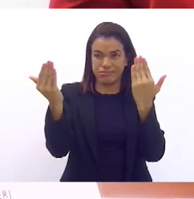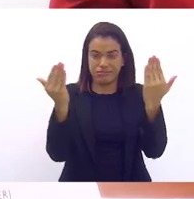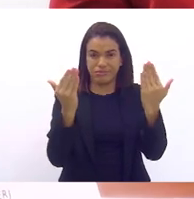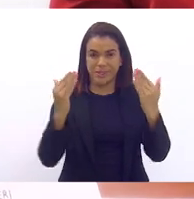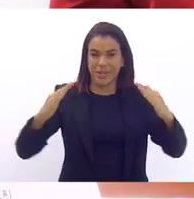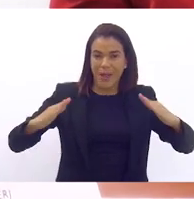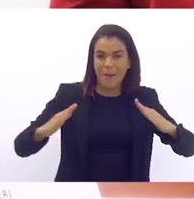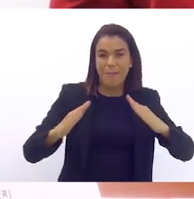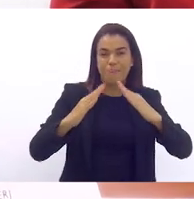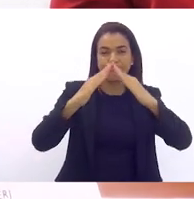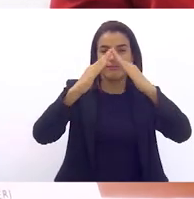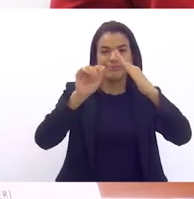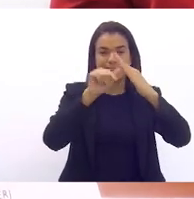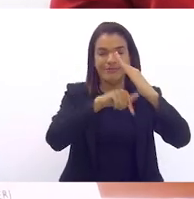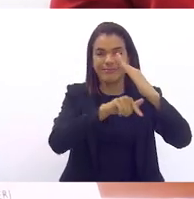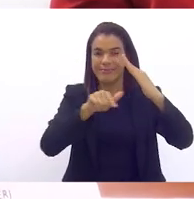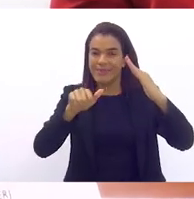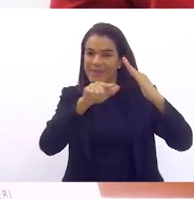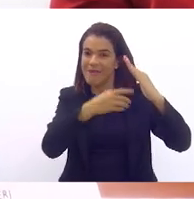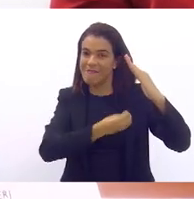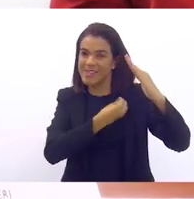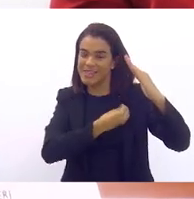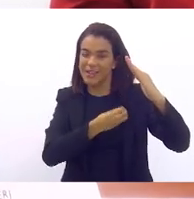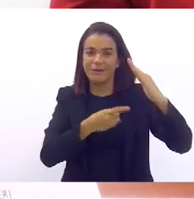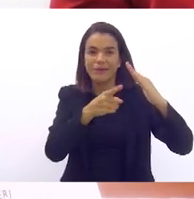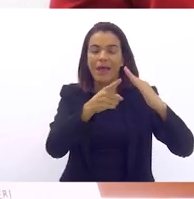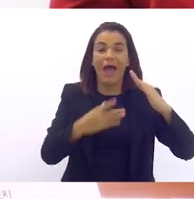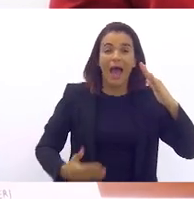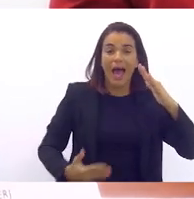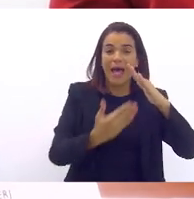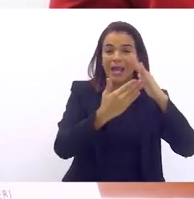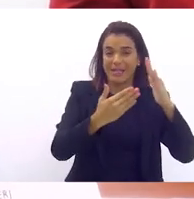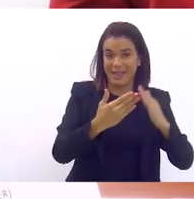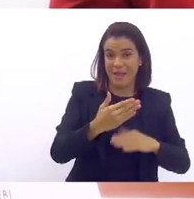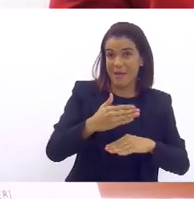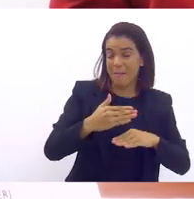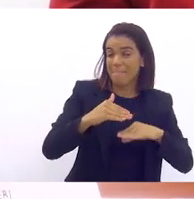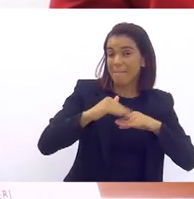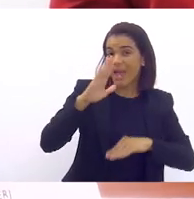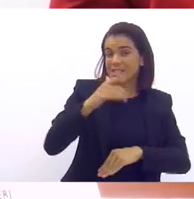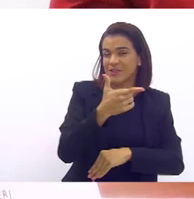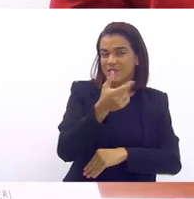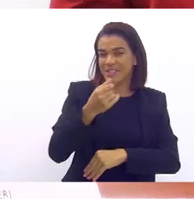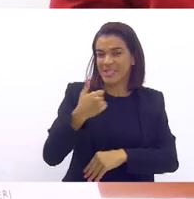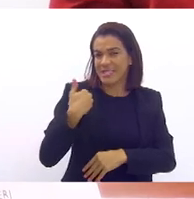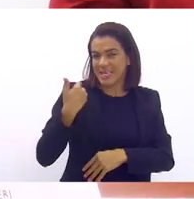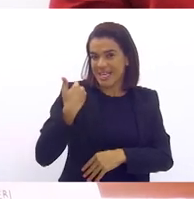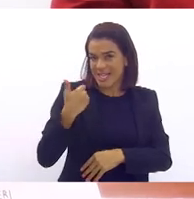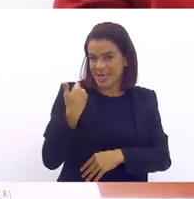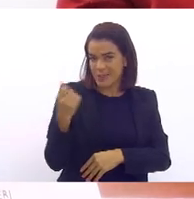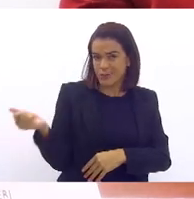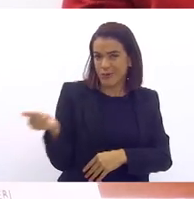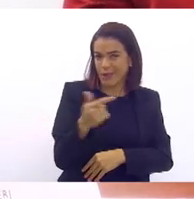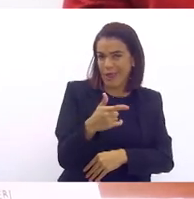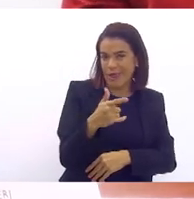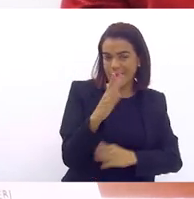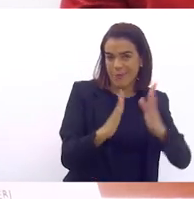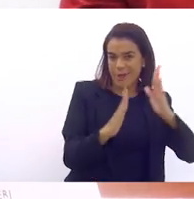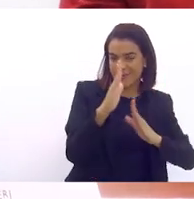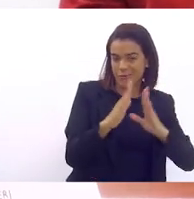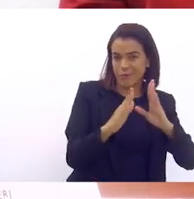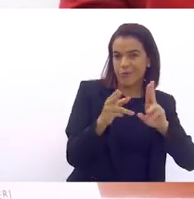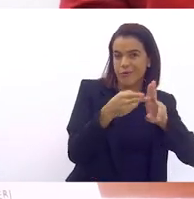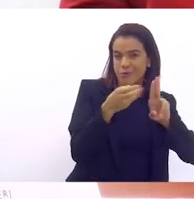pirâmide demográfica da expectativa de vida a gente vive quase 20 anos mais do que vivíamos quando o SUS foi lançado isso